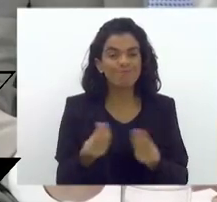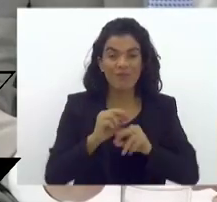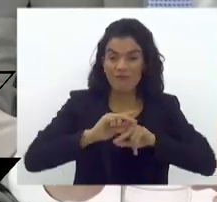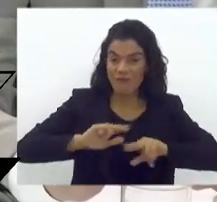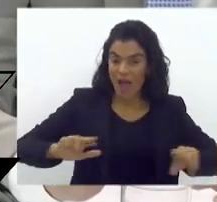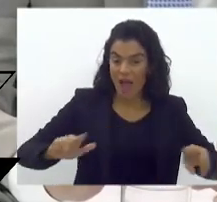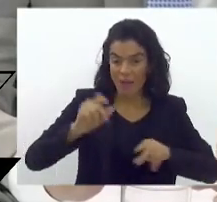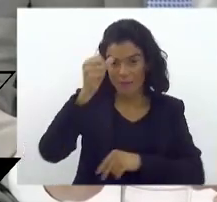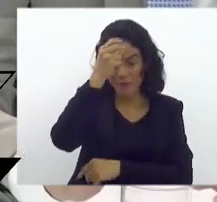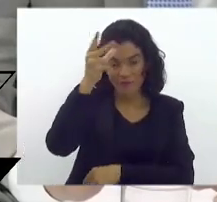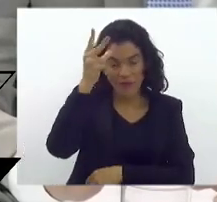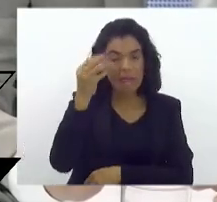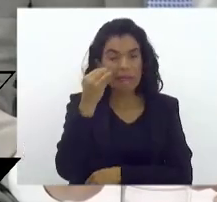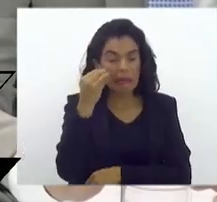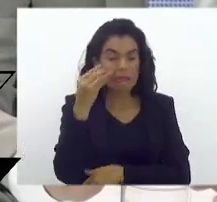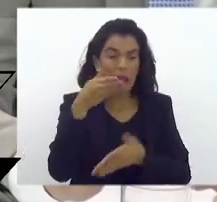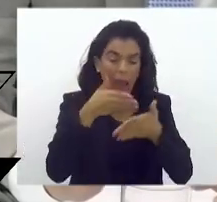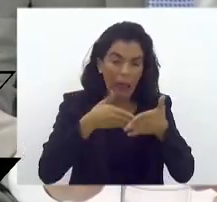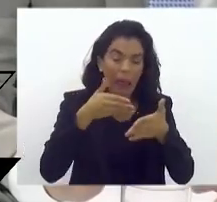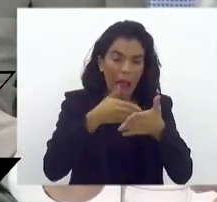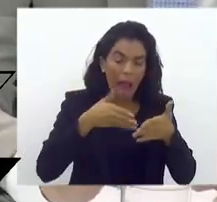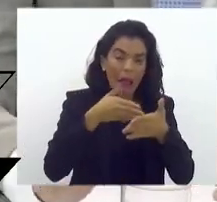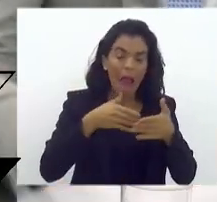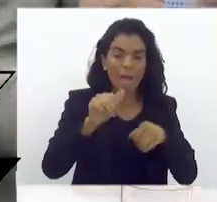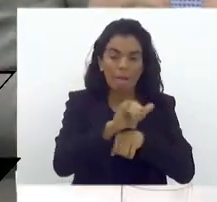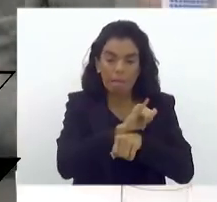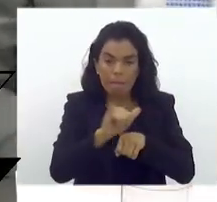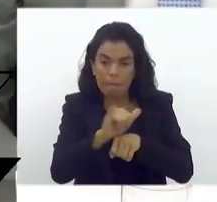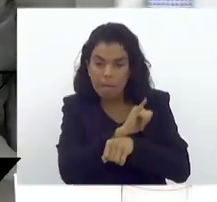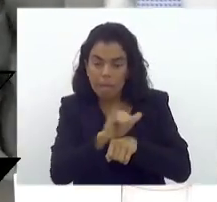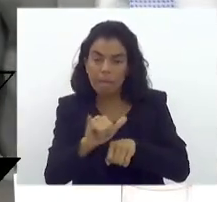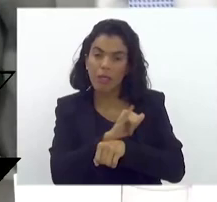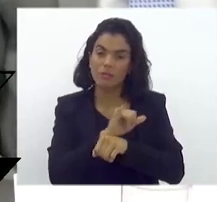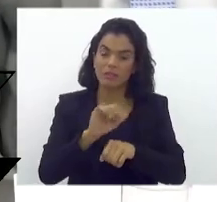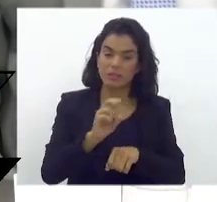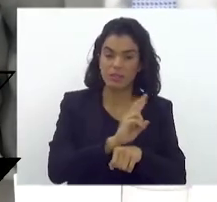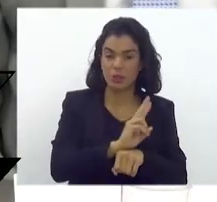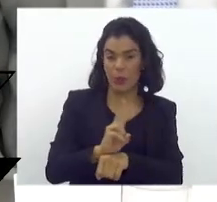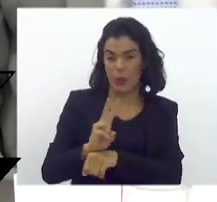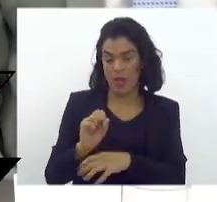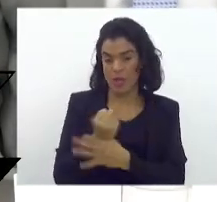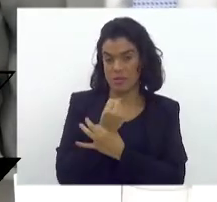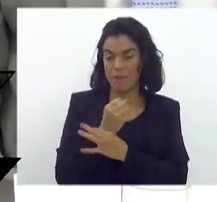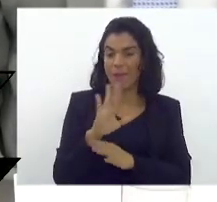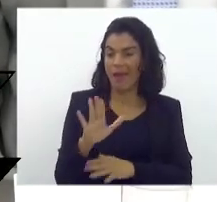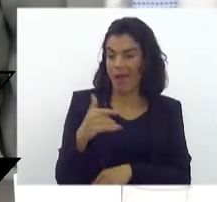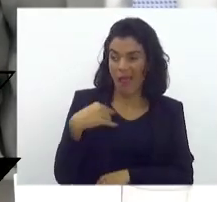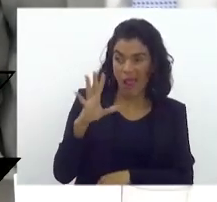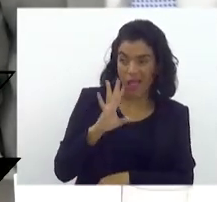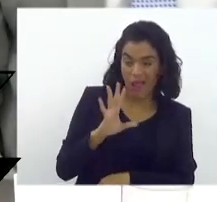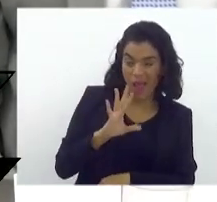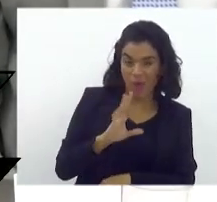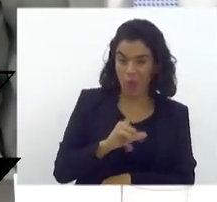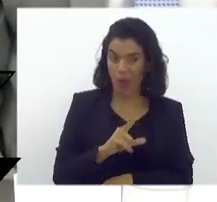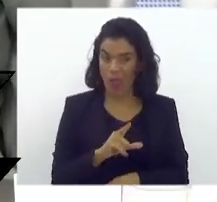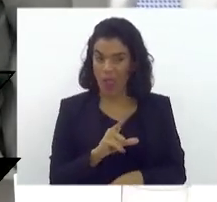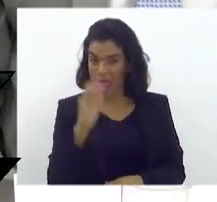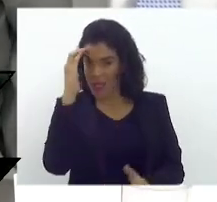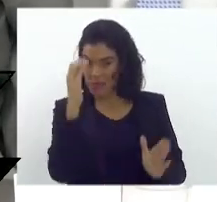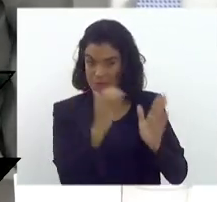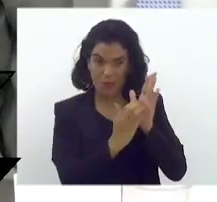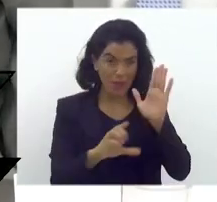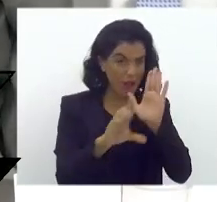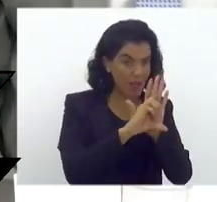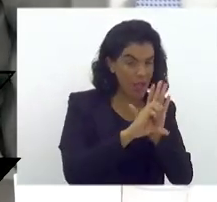prefeitos em tentar buscar esse mecanismo de proteção nas escolas, e fica aquela dúvida: isso é legal ou não é legal? Será que, se